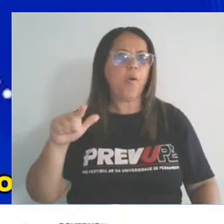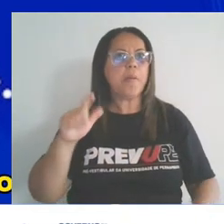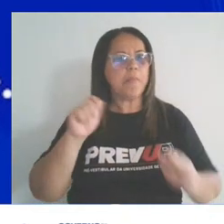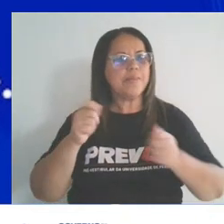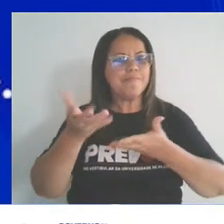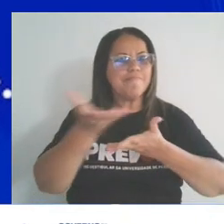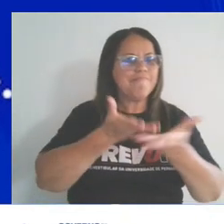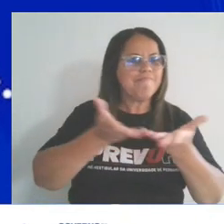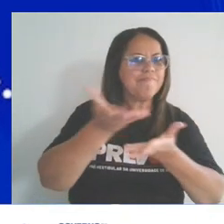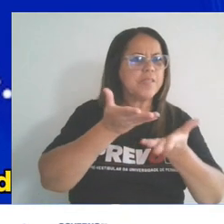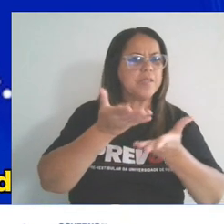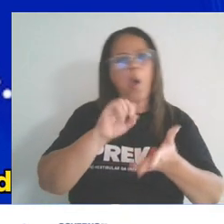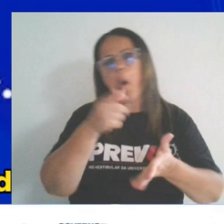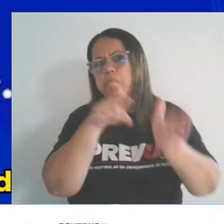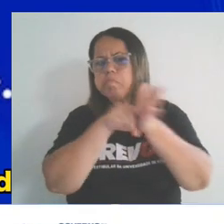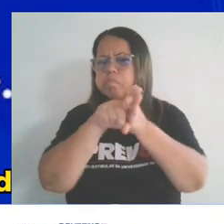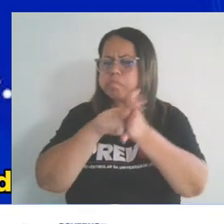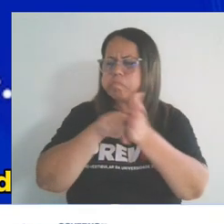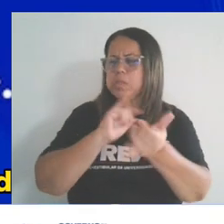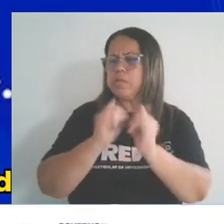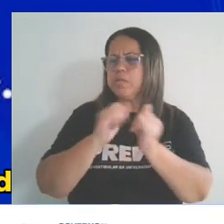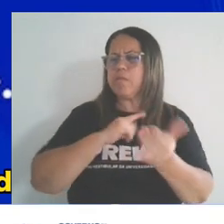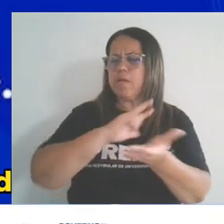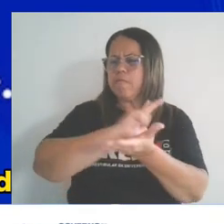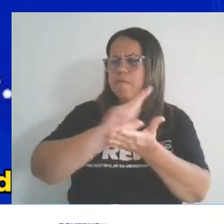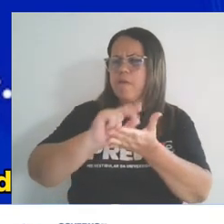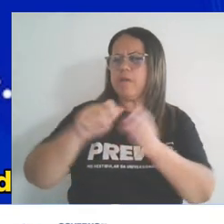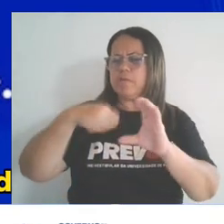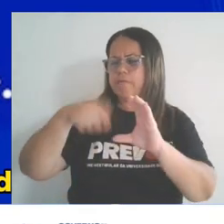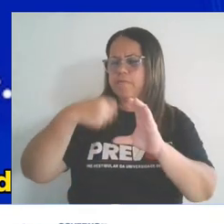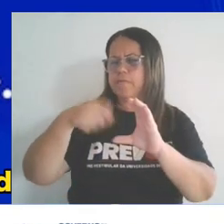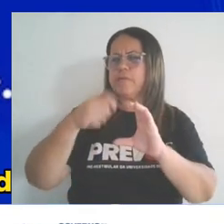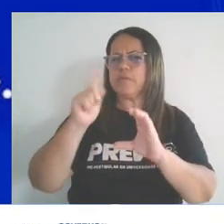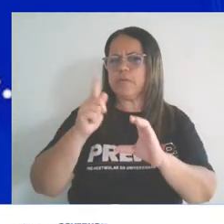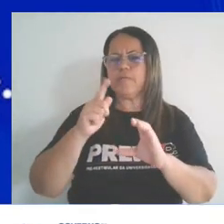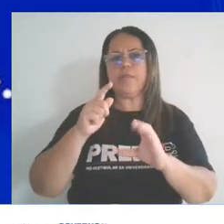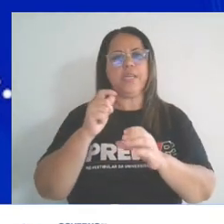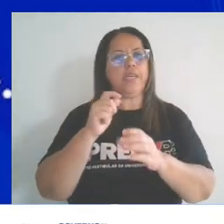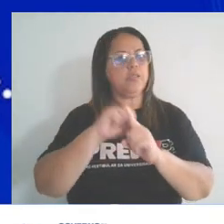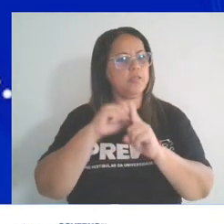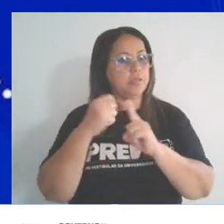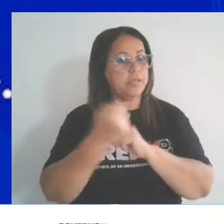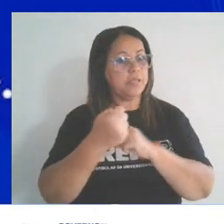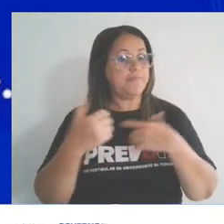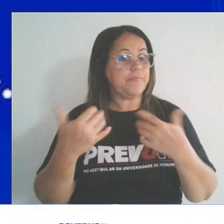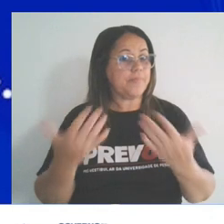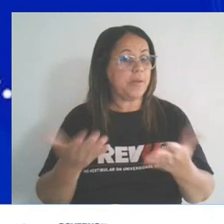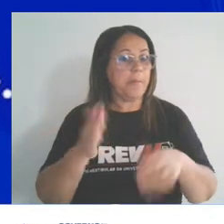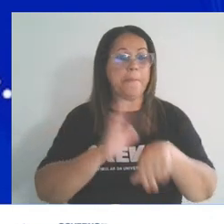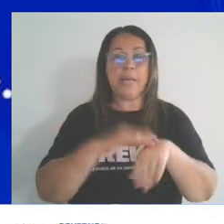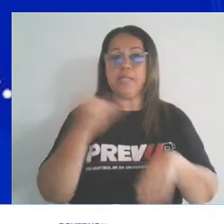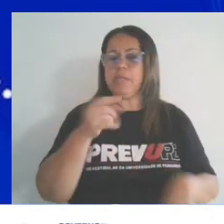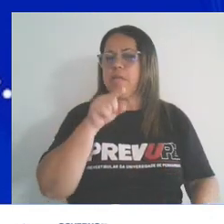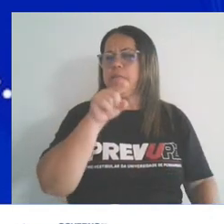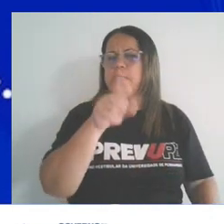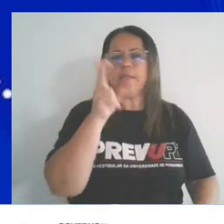você. Pesquisa na internet, tem muitos vídeos de Sociologia e Geografia sobre redes. Nesse sentido, o mais importante é você